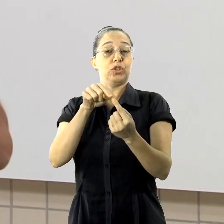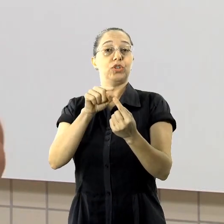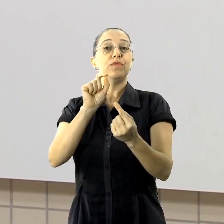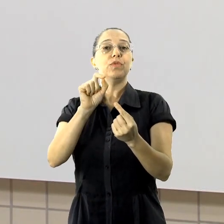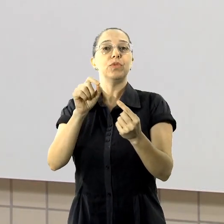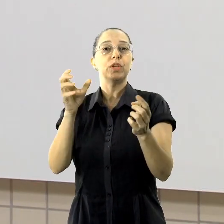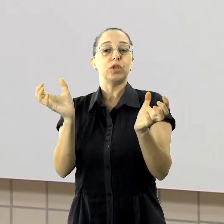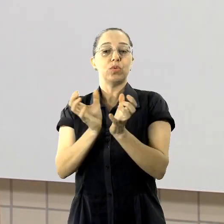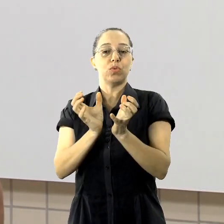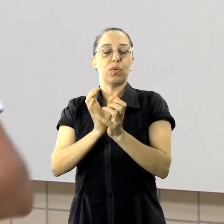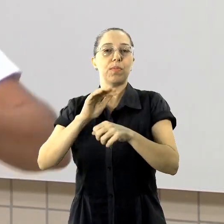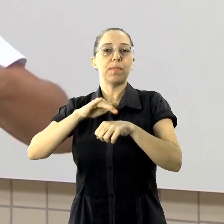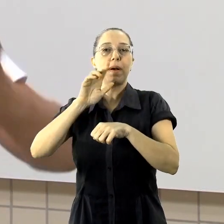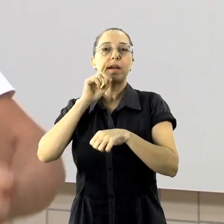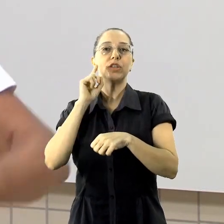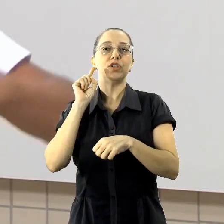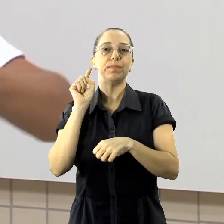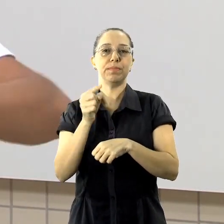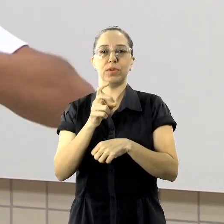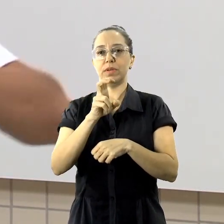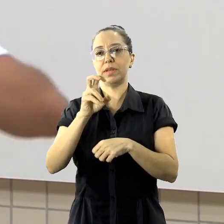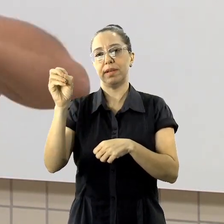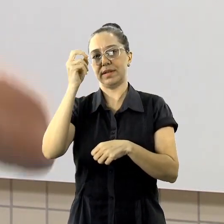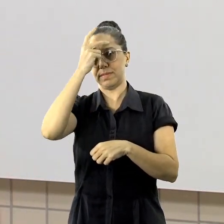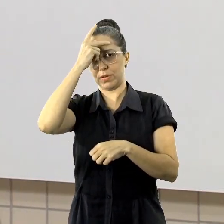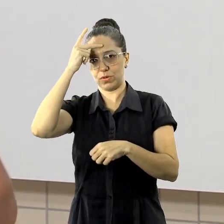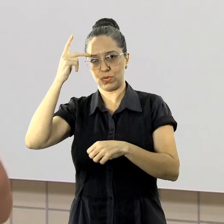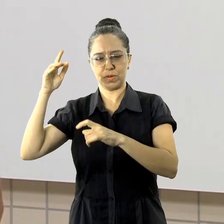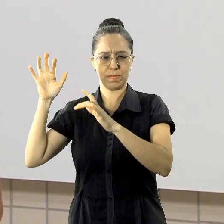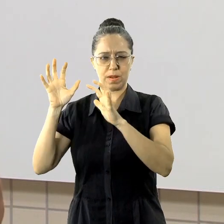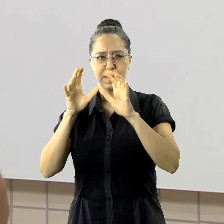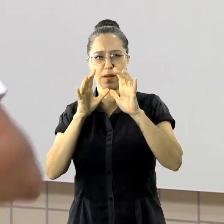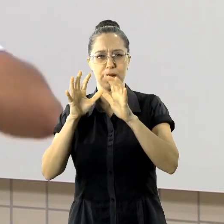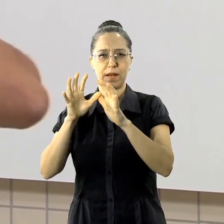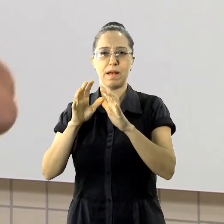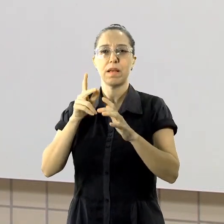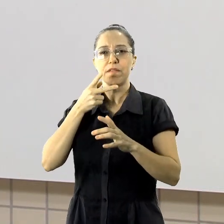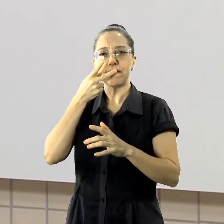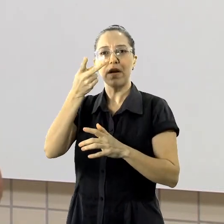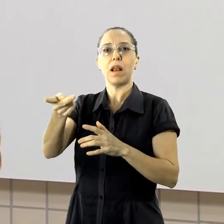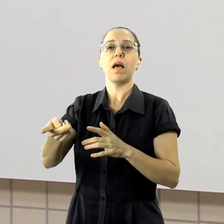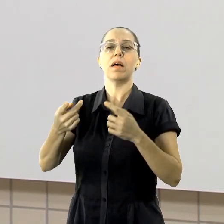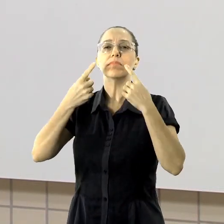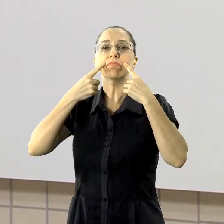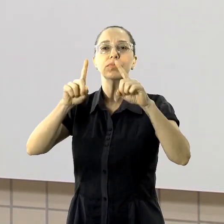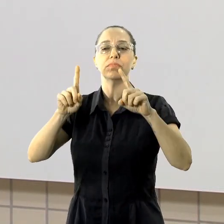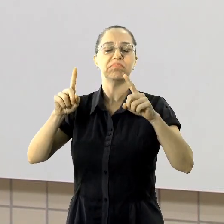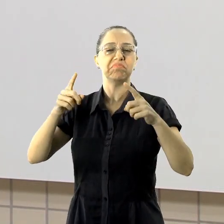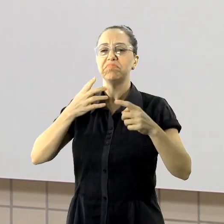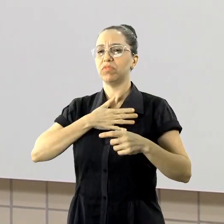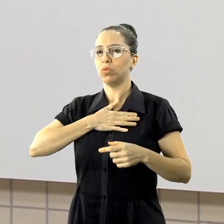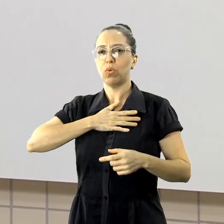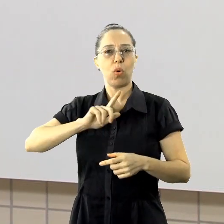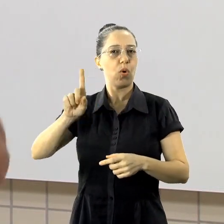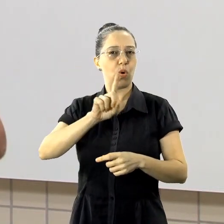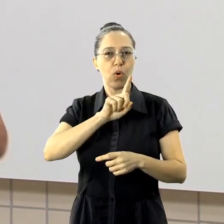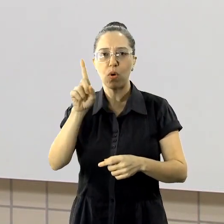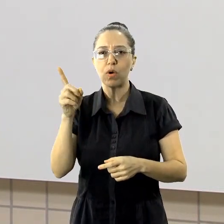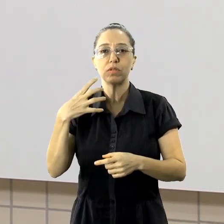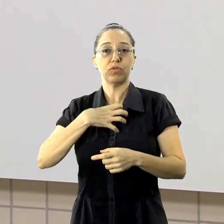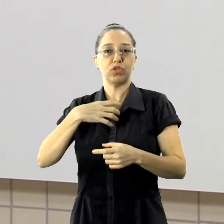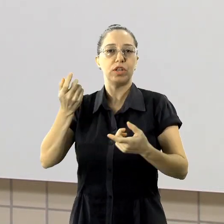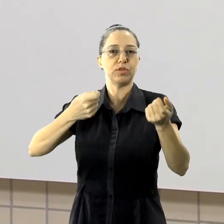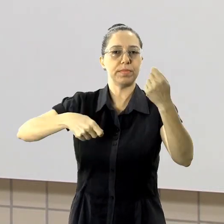de 1.500 pessoas que falavam, olha, nós estamos contra a República, nós não gostamos dessa forma de administração do país e nós